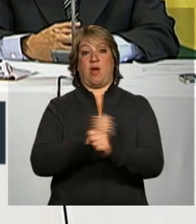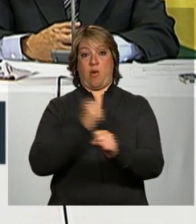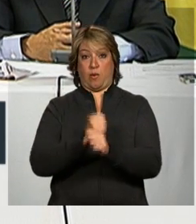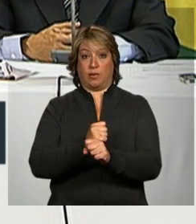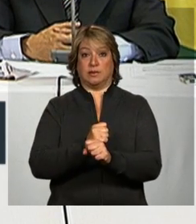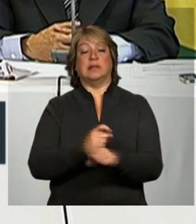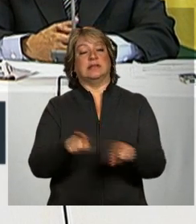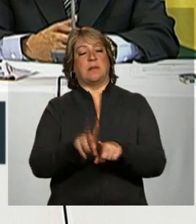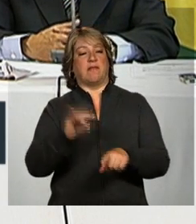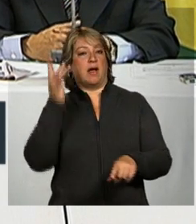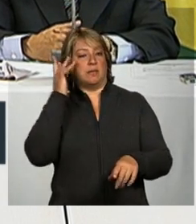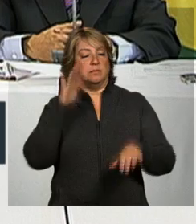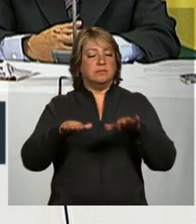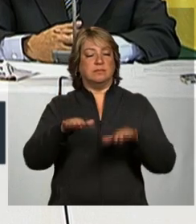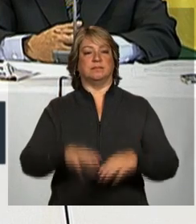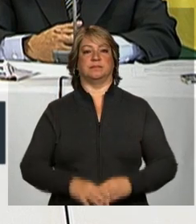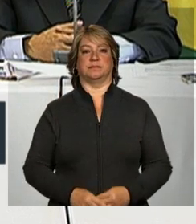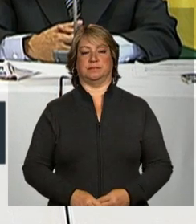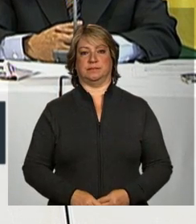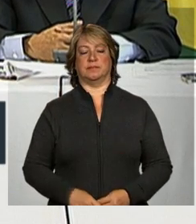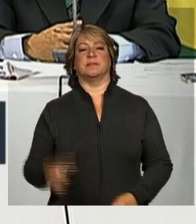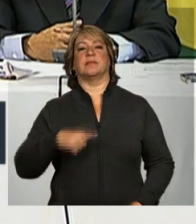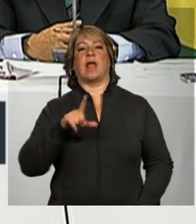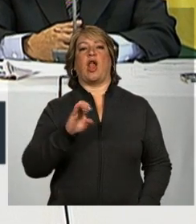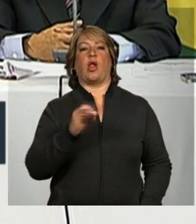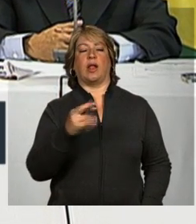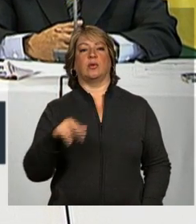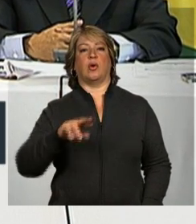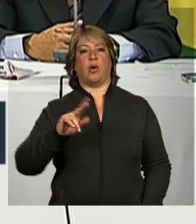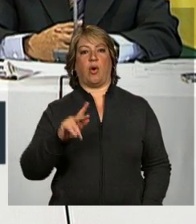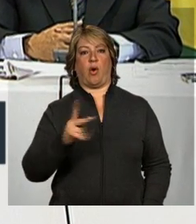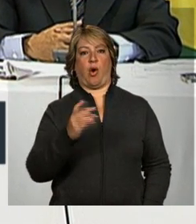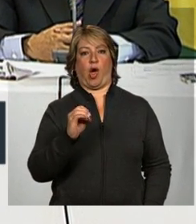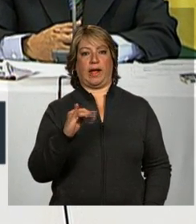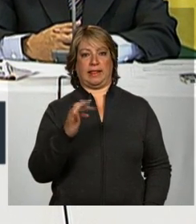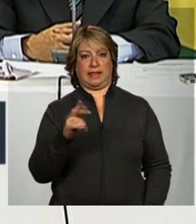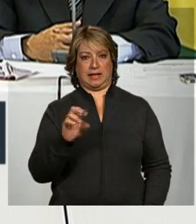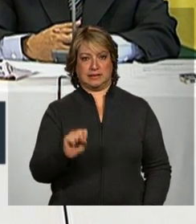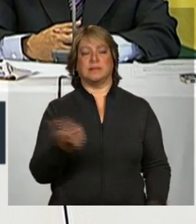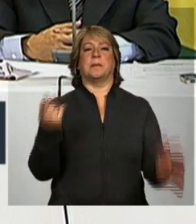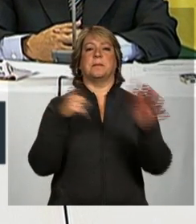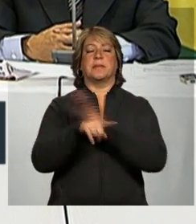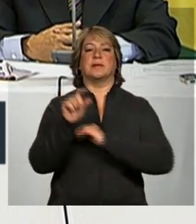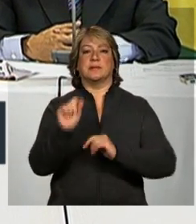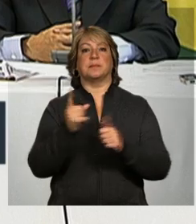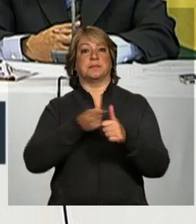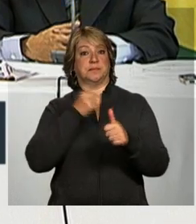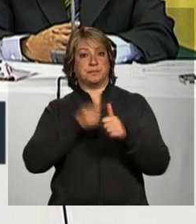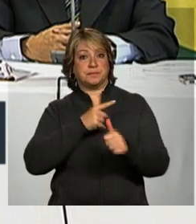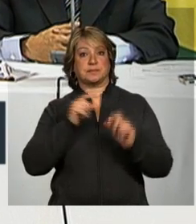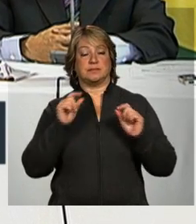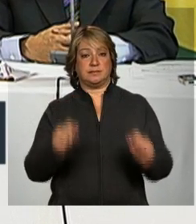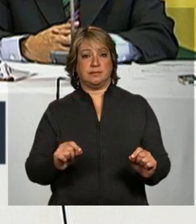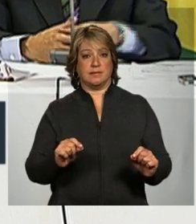vai vai ser equilibrado oi Leonardo Da Da reuters Ministro tudo bem duas perguntinhas a primeira quendi uma